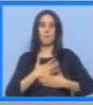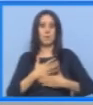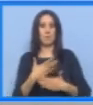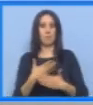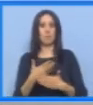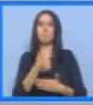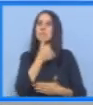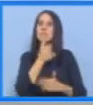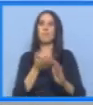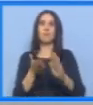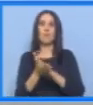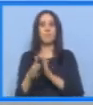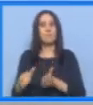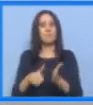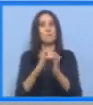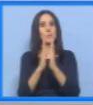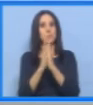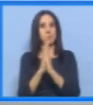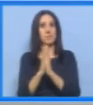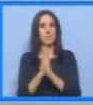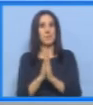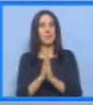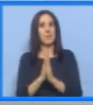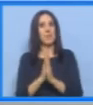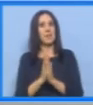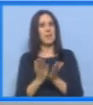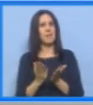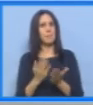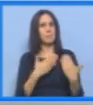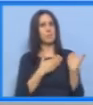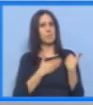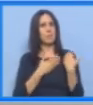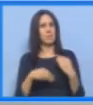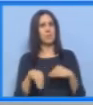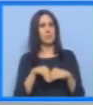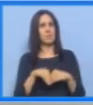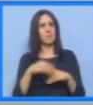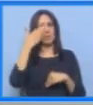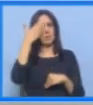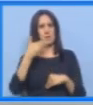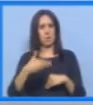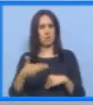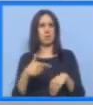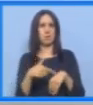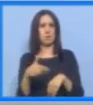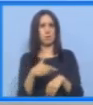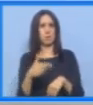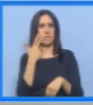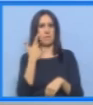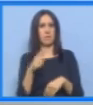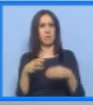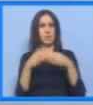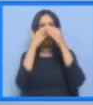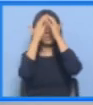se decidiu por este caminho de igreja. É uma responsabilidade acrescida estes dias agora, não é? Este momento que vive a